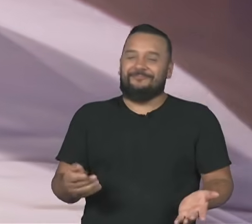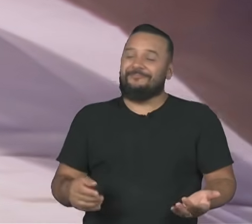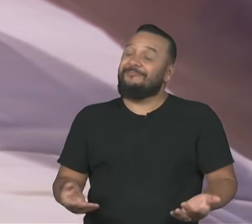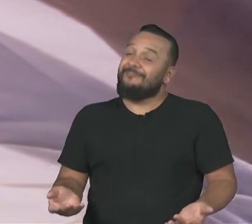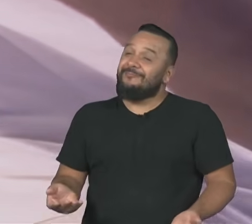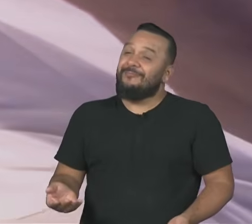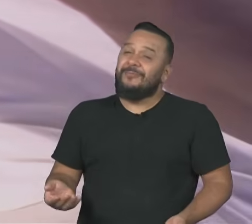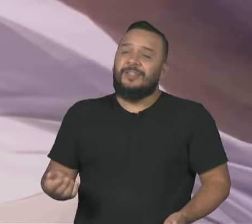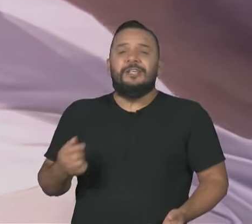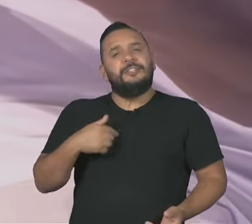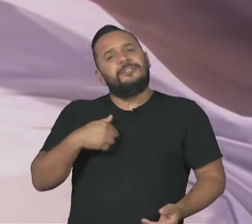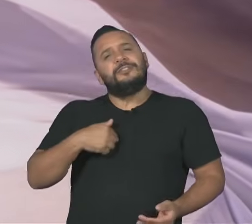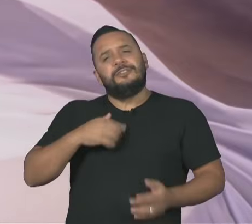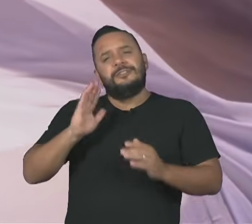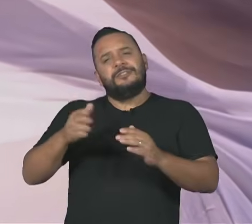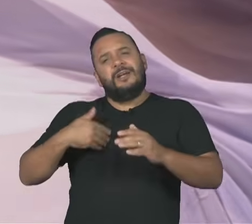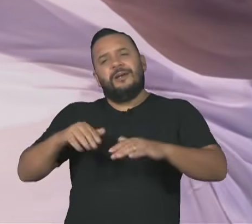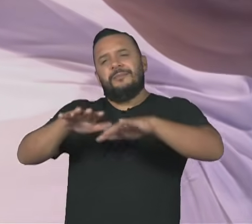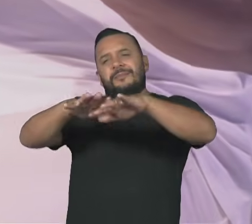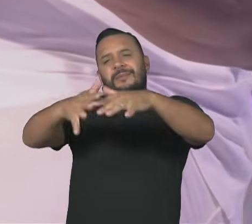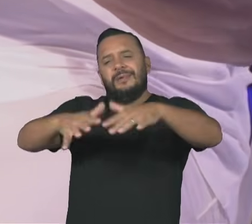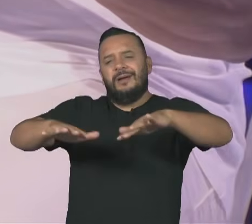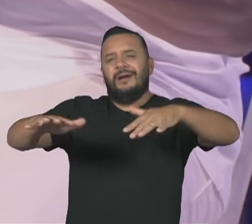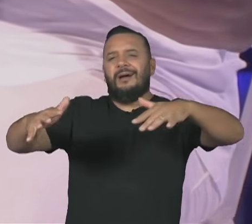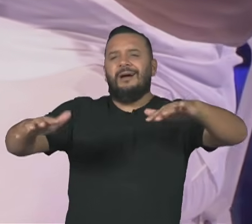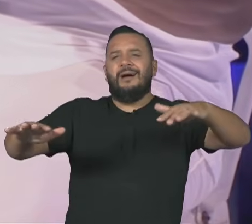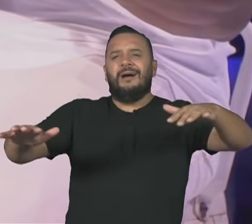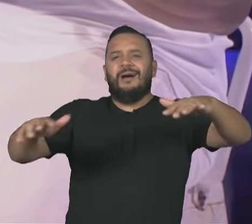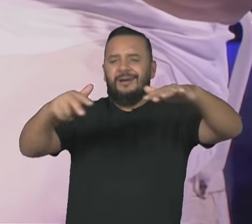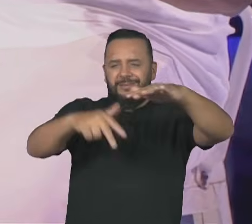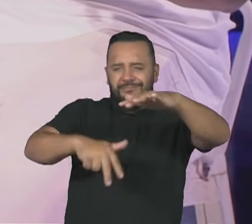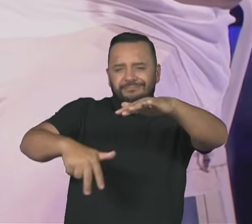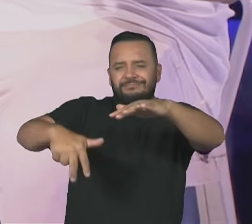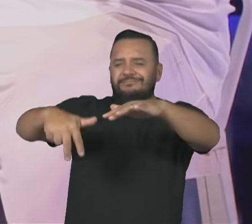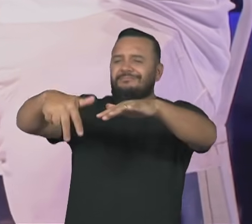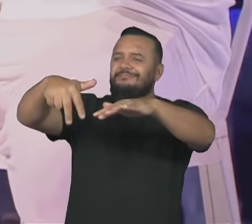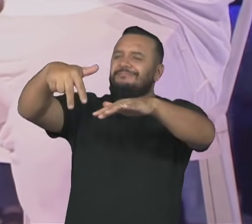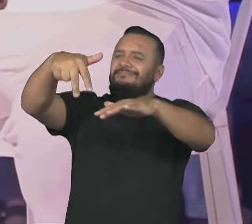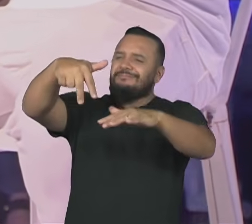Pra dona do mar nos abençoar,